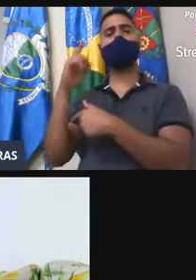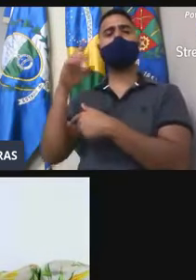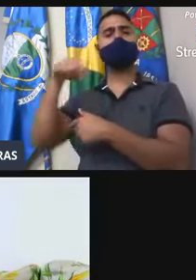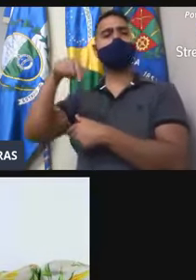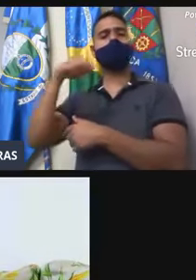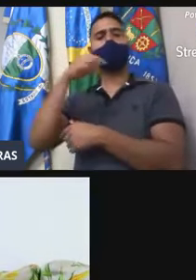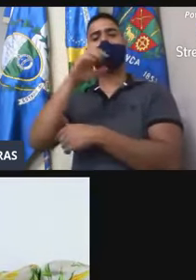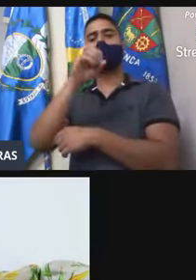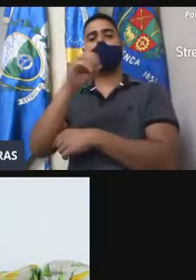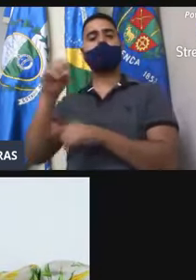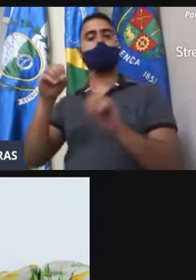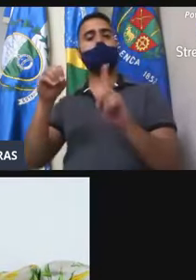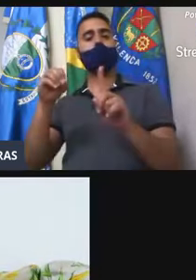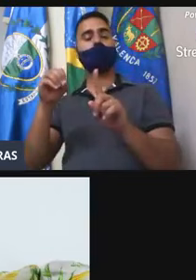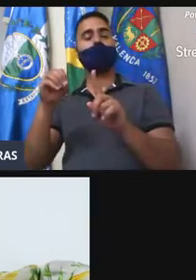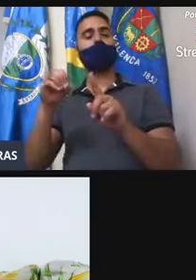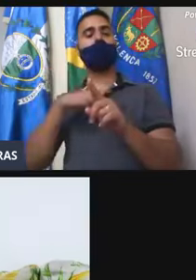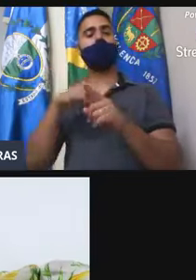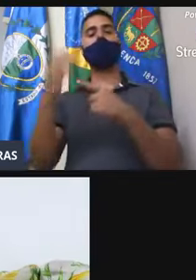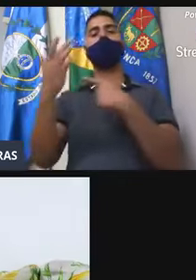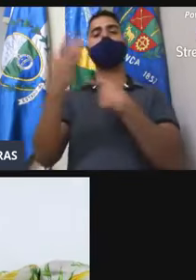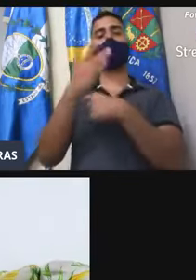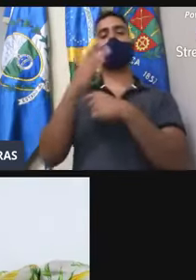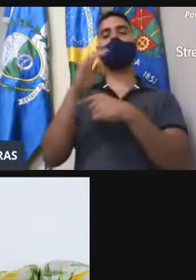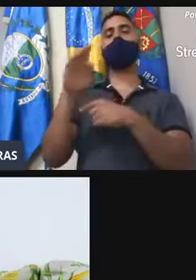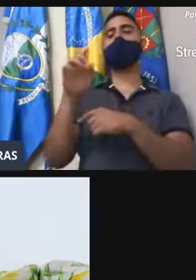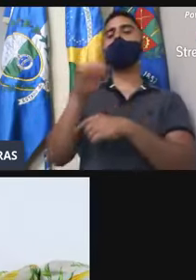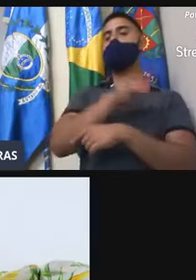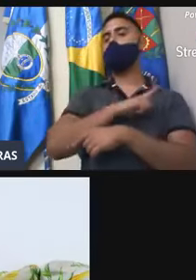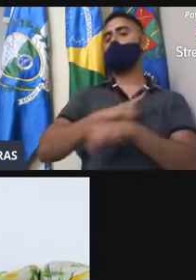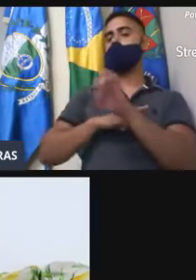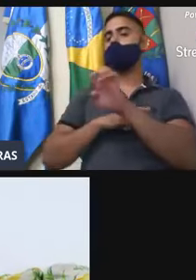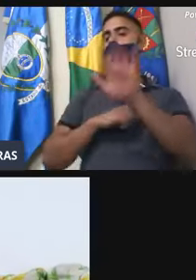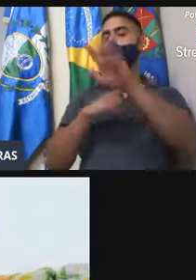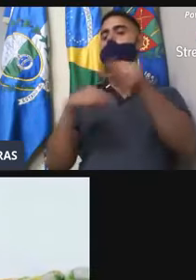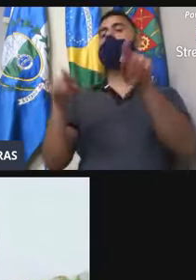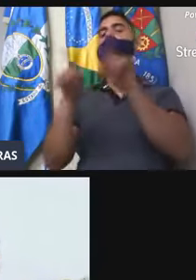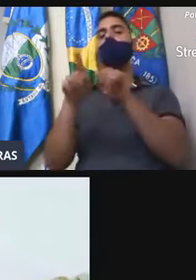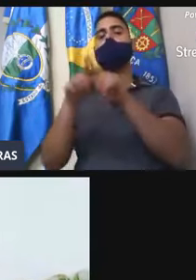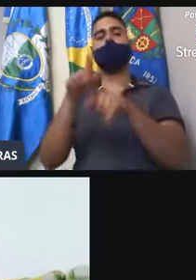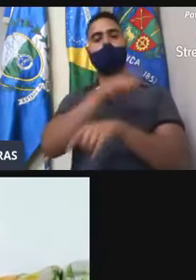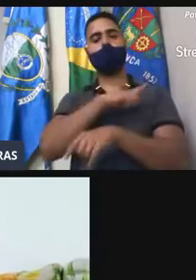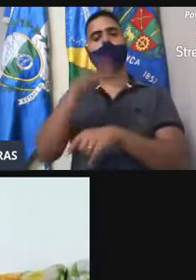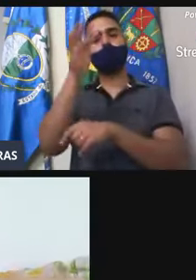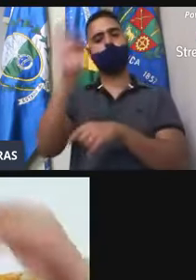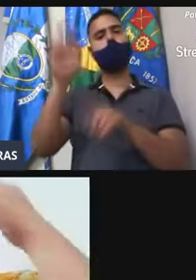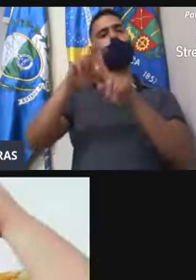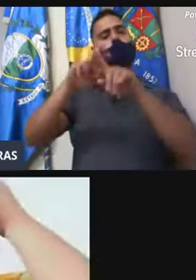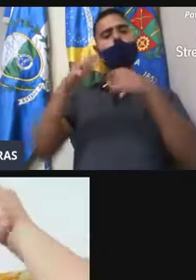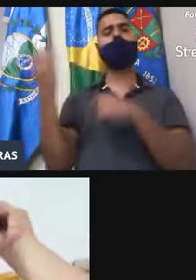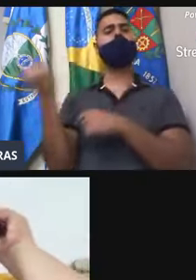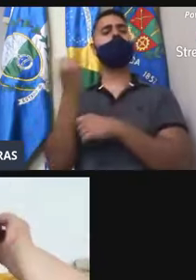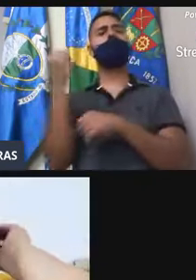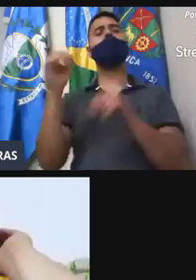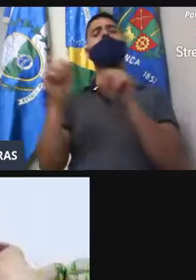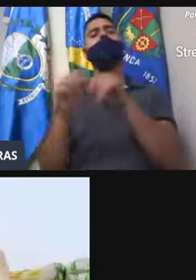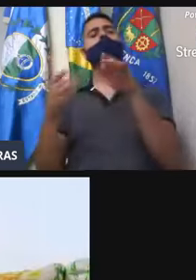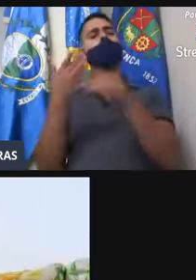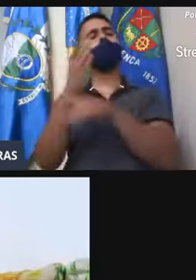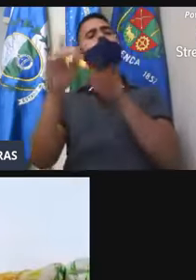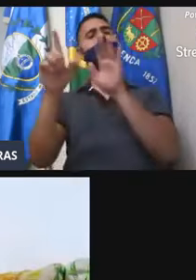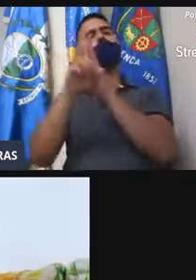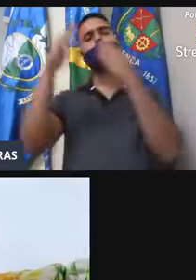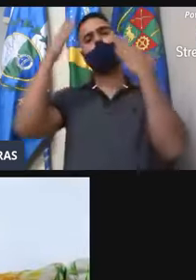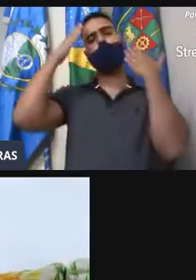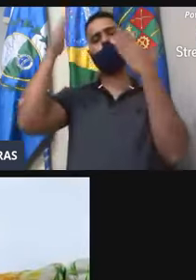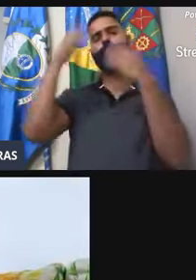do recurso 00. Vão sair dos recursos vindo do governo do Estado e do governo federal. Por isso, a importância dessa lei. Muito obrigado.